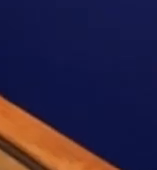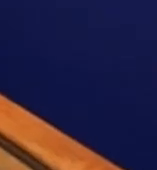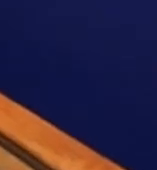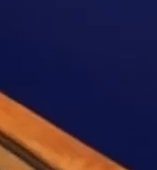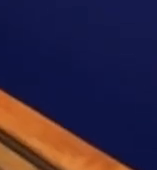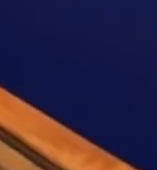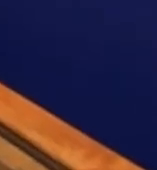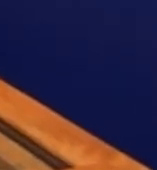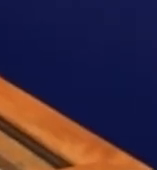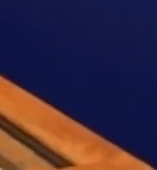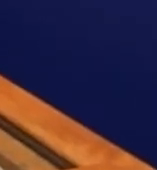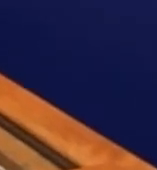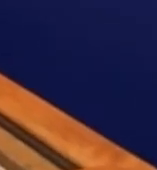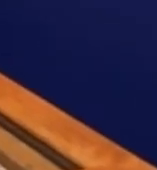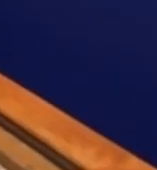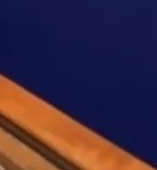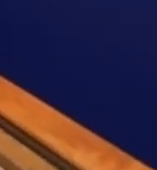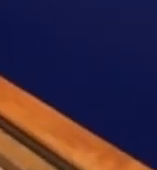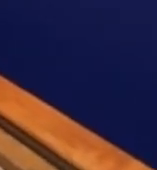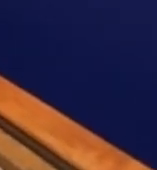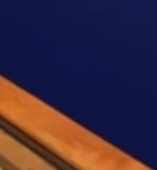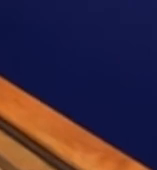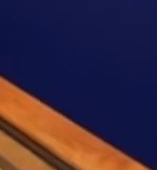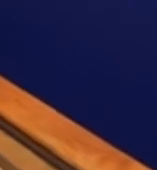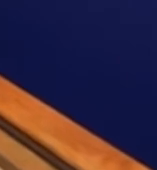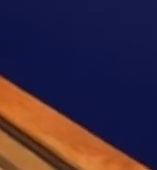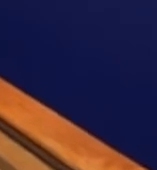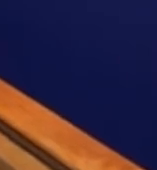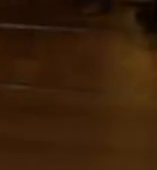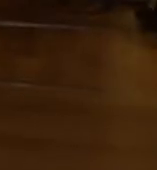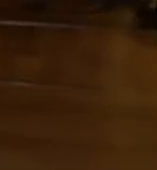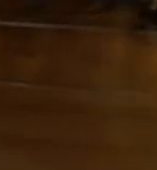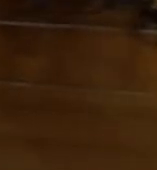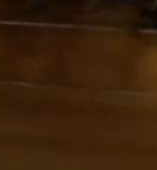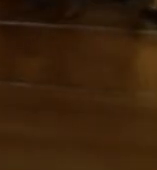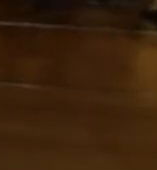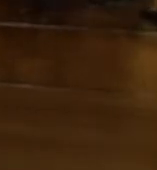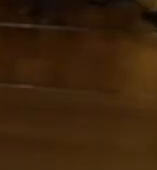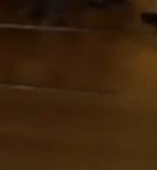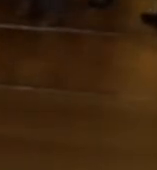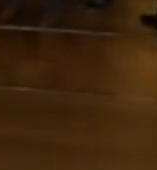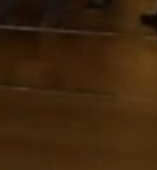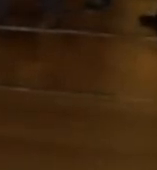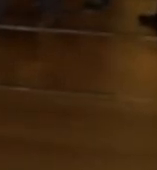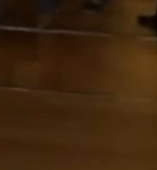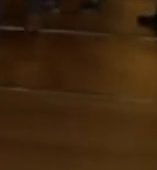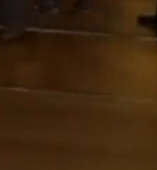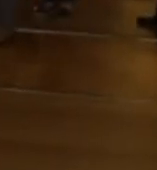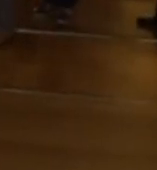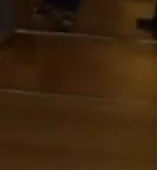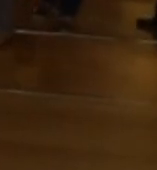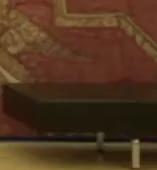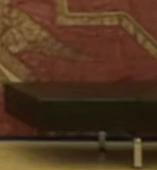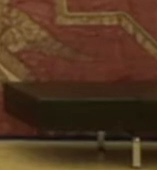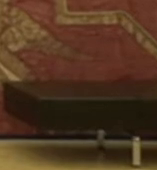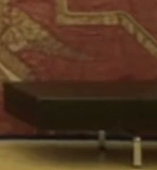pelo nexo que tinha, evidentemente, com o centenário das aparições de Fátima e porque permite ilustrar, a partir desse fio